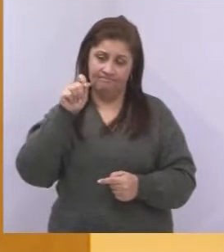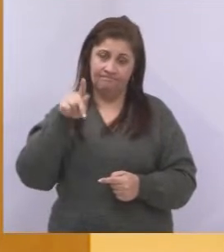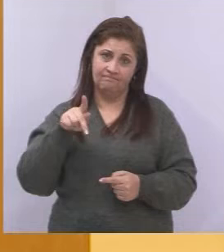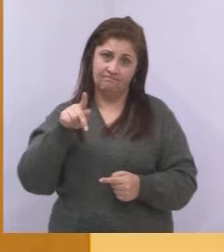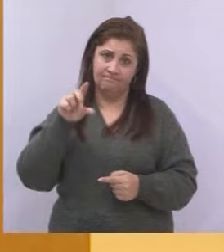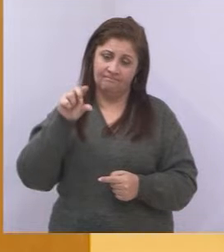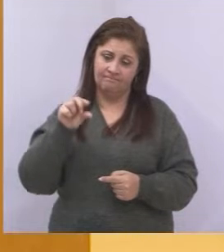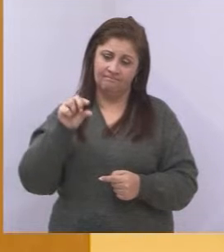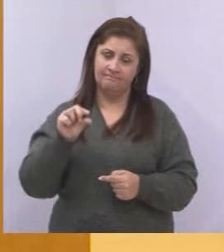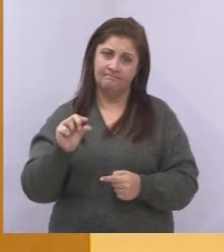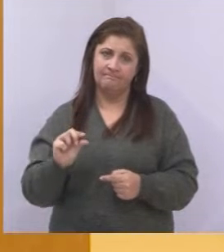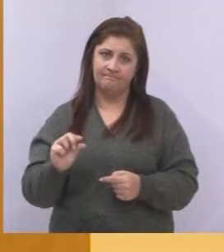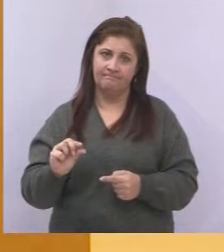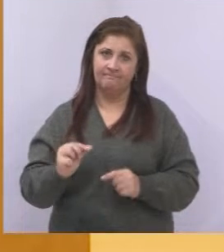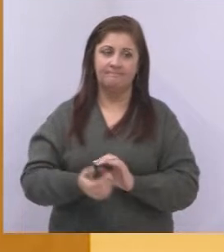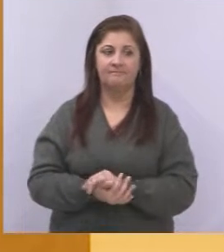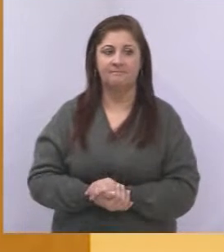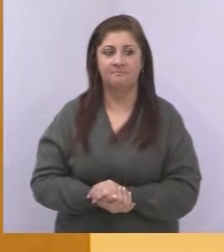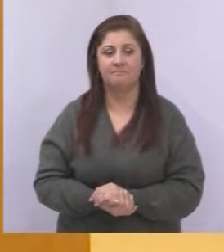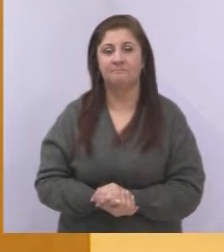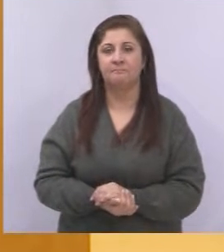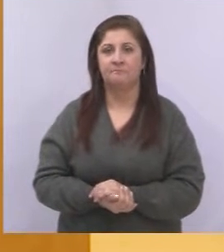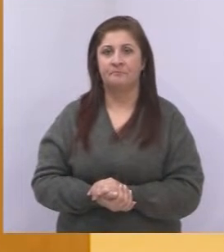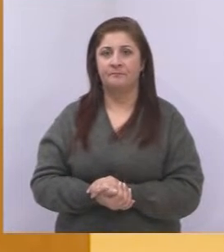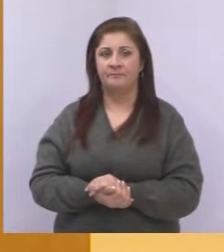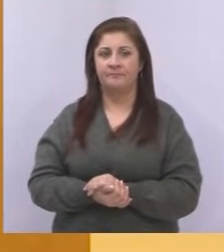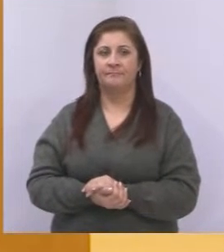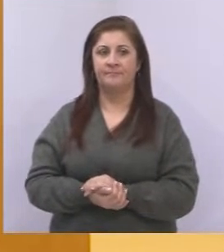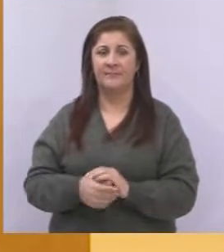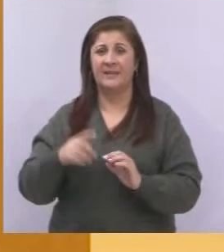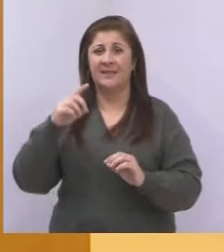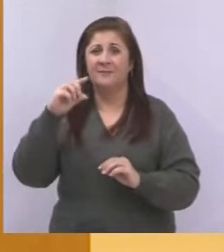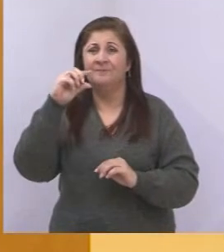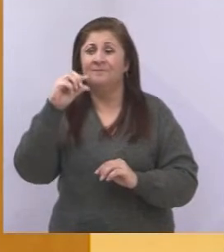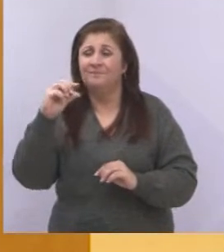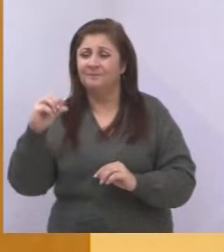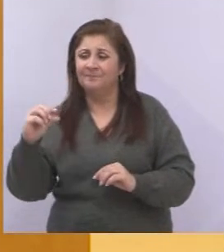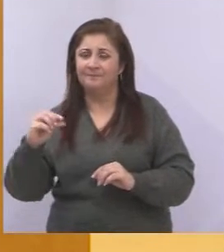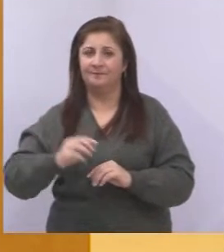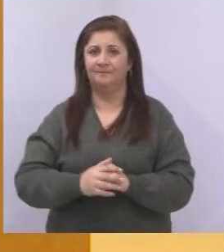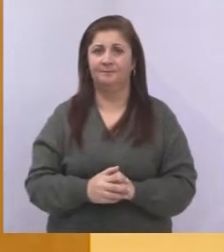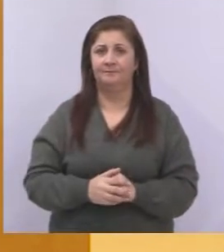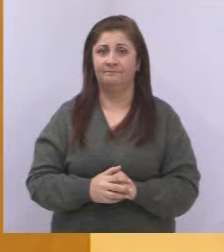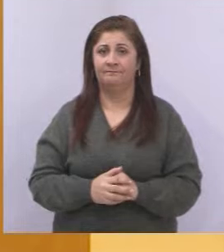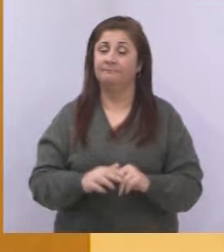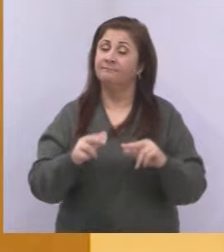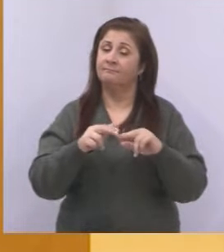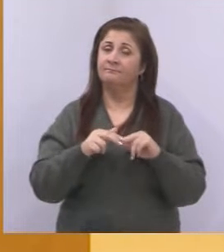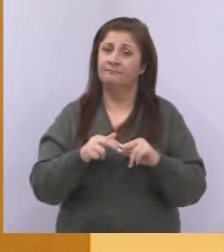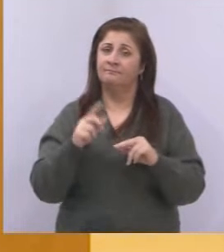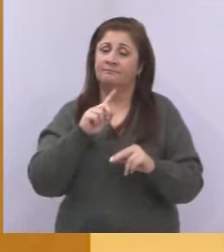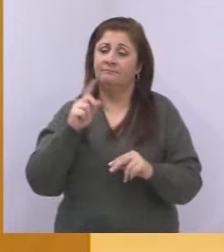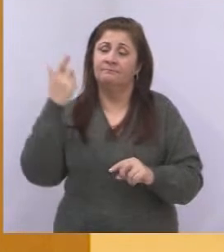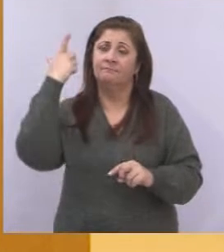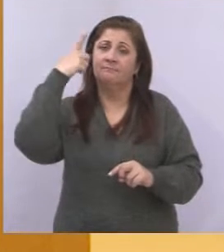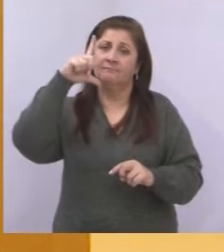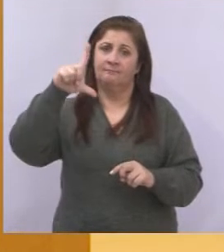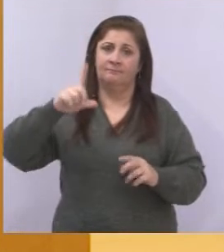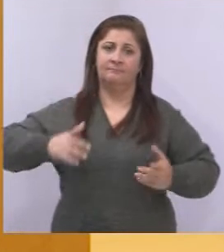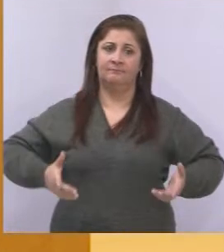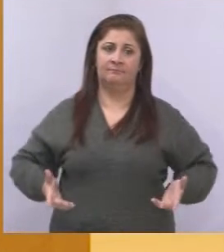vai diminuindo, o salário do aposentado vai ficando cada dia menor. E nesse sentido, ele não consegue,